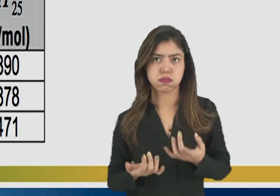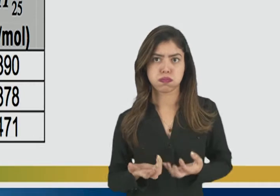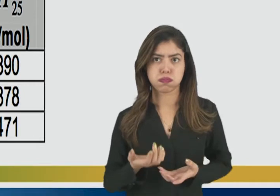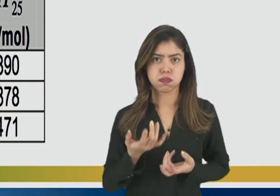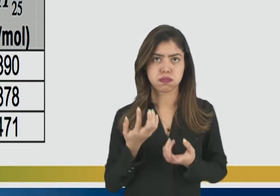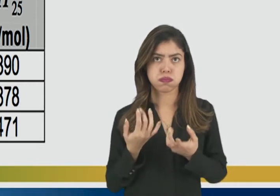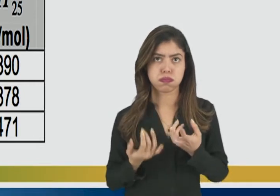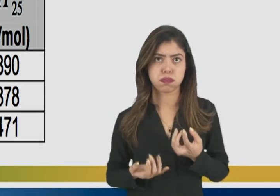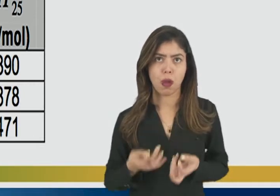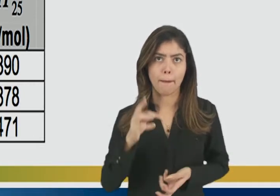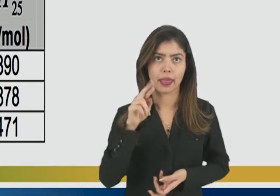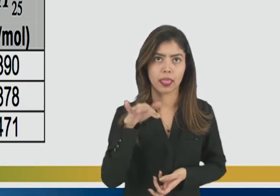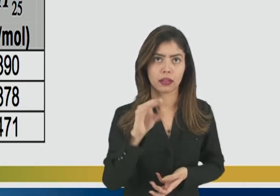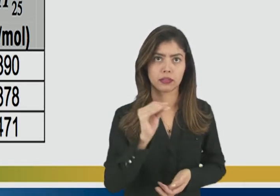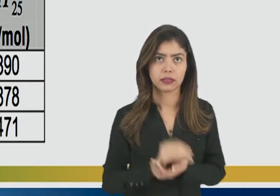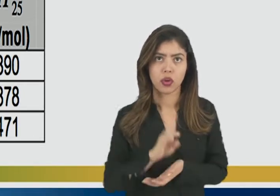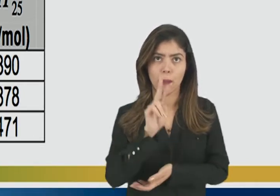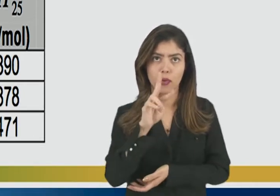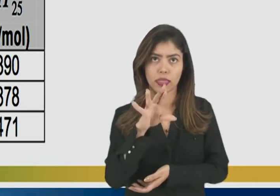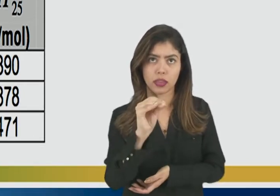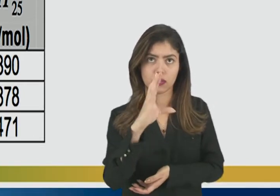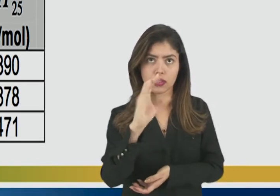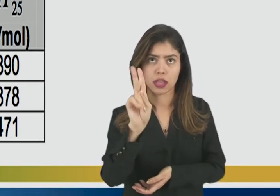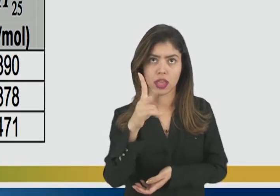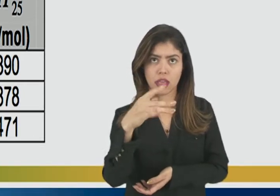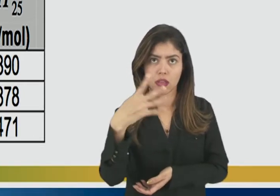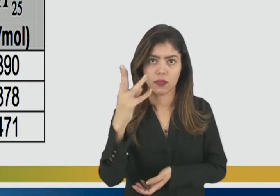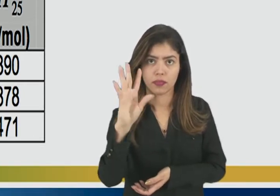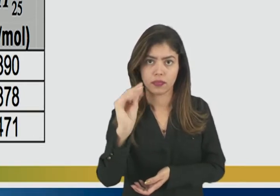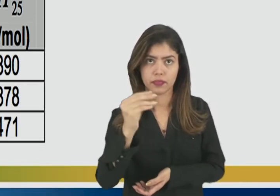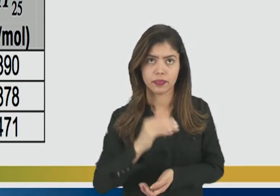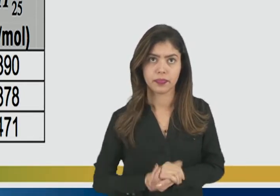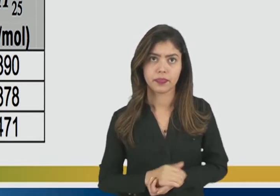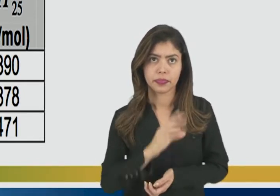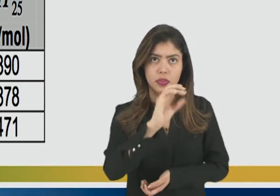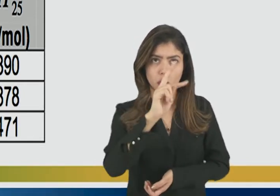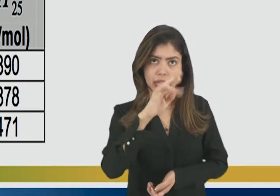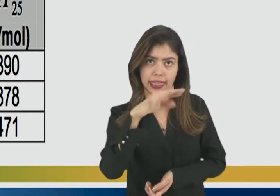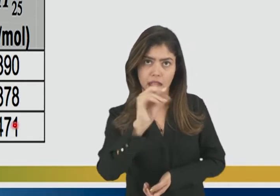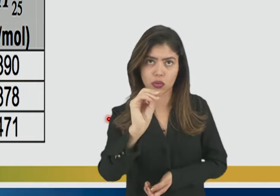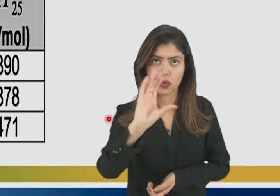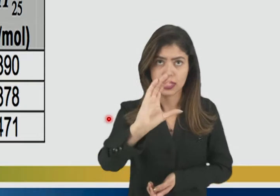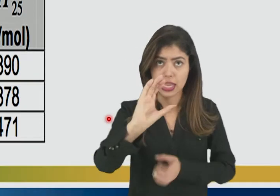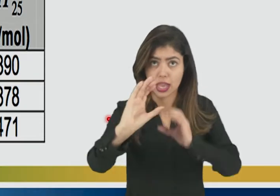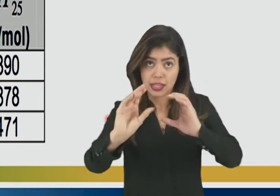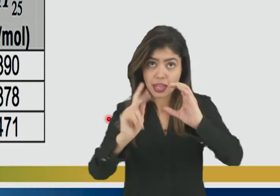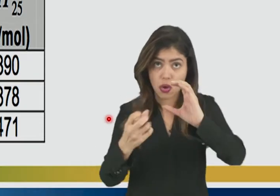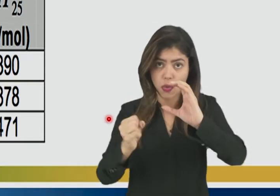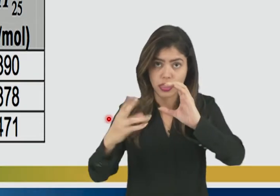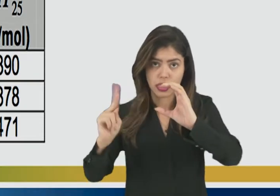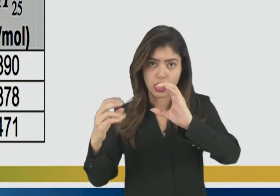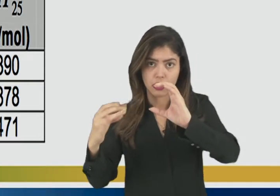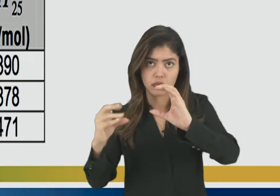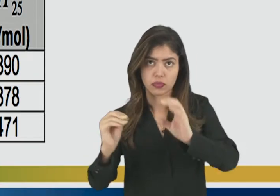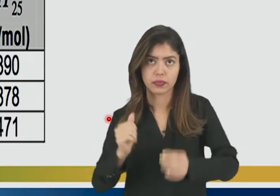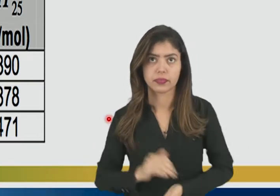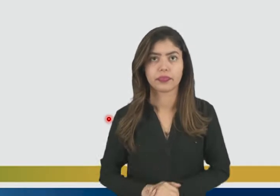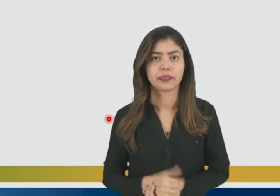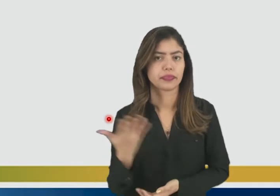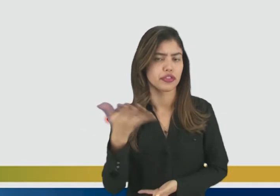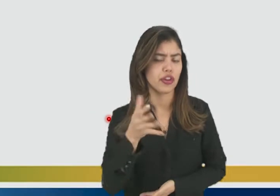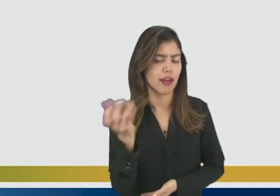metano, CH4, do butano, C4H10 e do octano, C8H18. Já já nós vamos voltar nessa